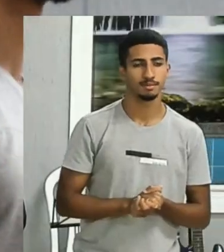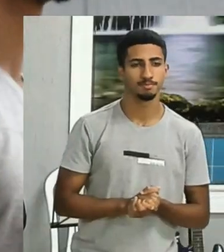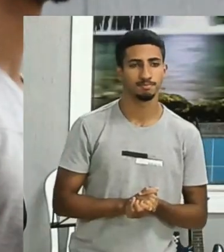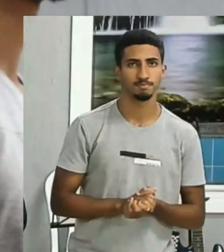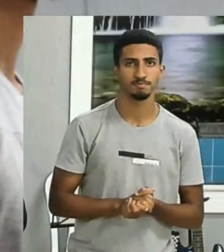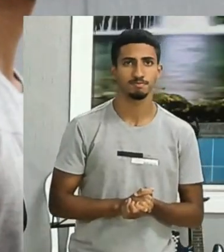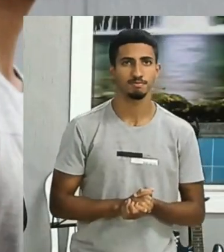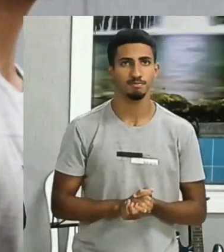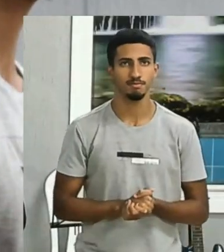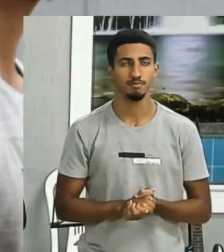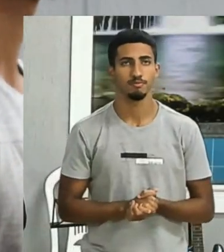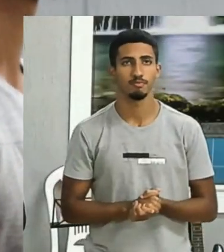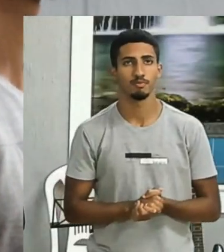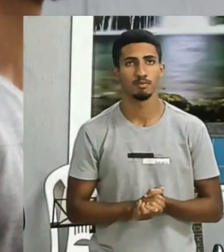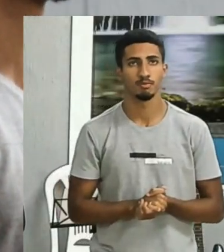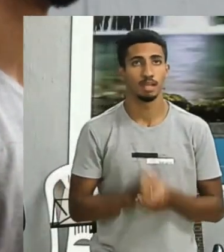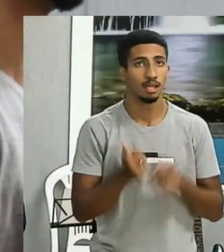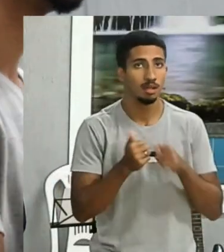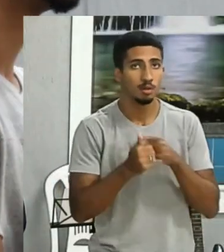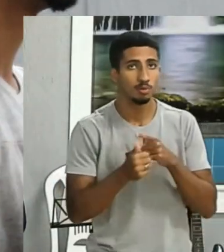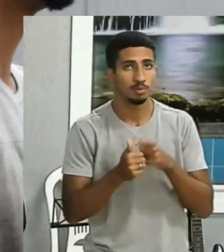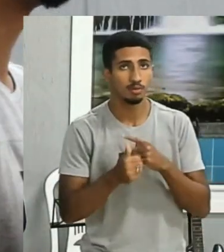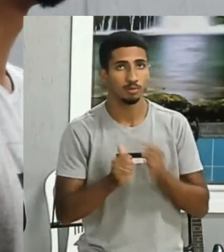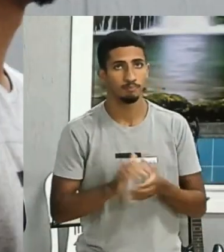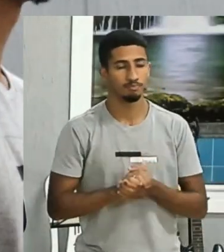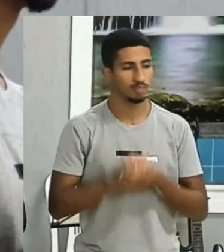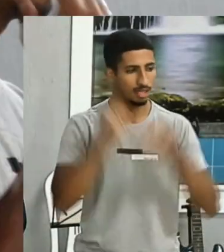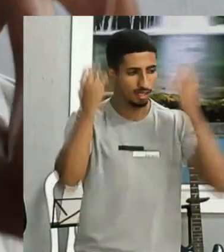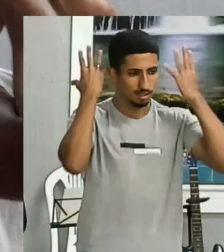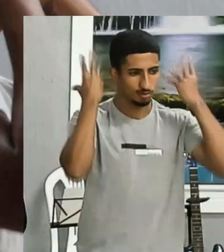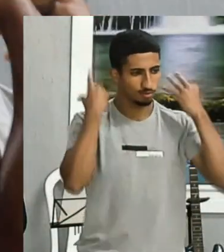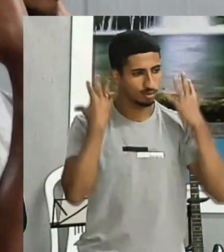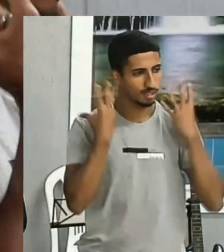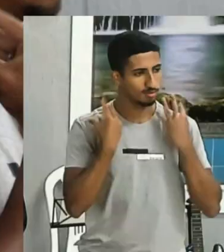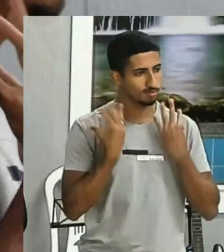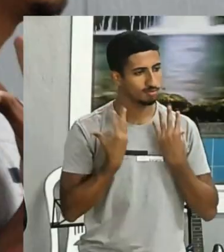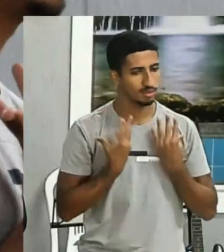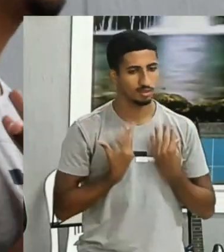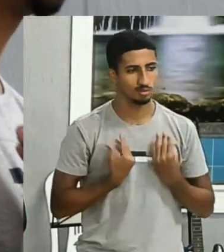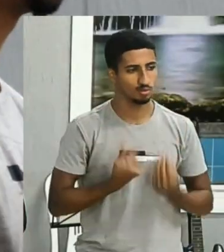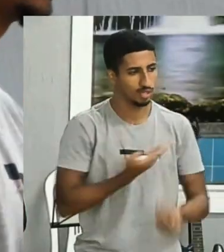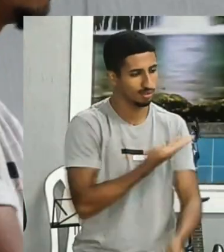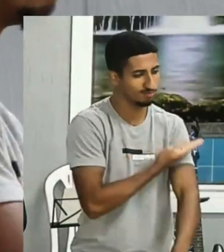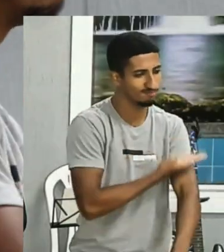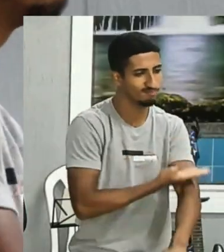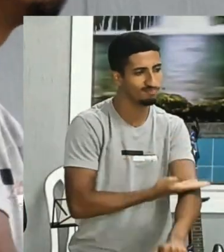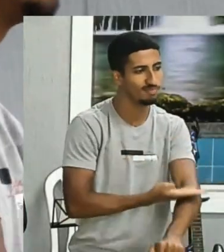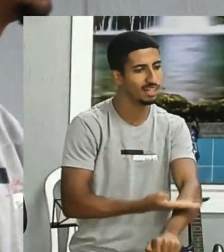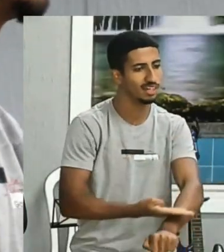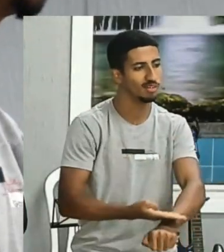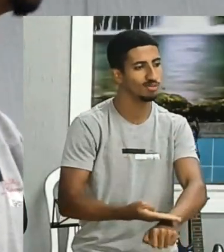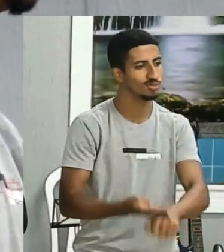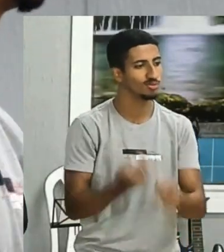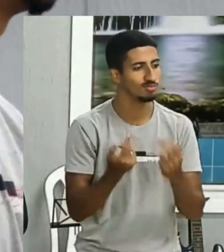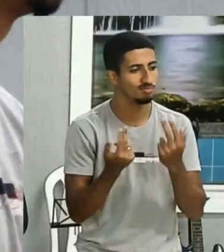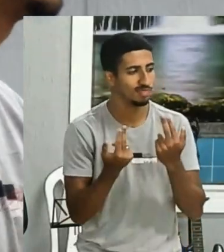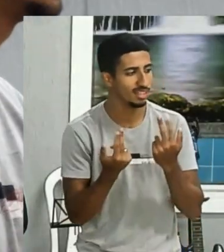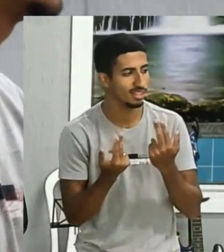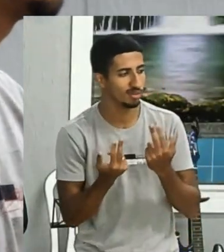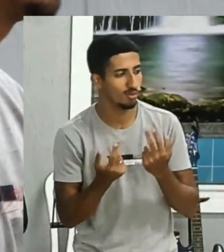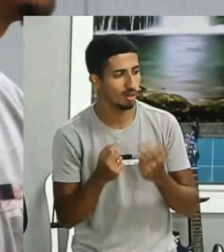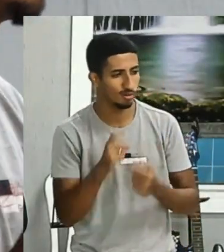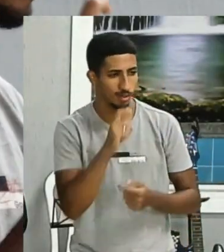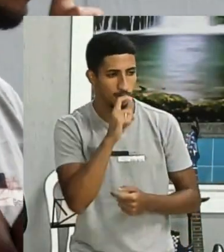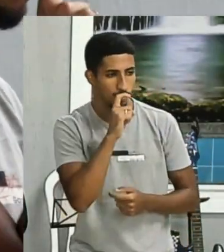irmã, eu vou lendo aqui. A sua cabeça e cabelos eram brancos como alva lã,